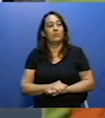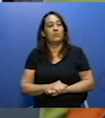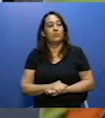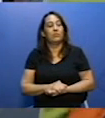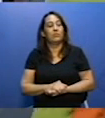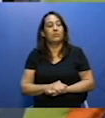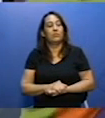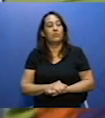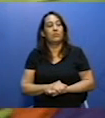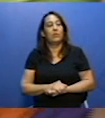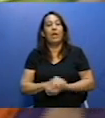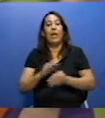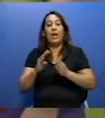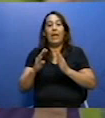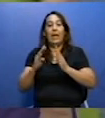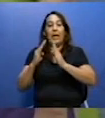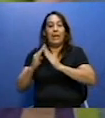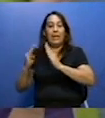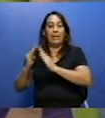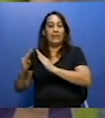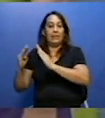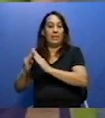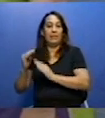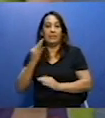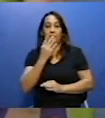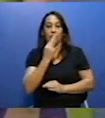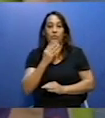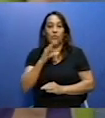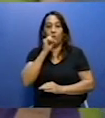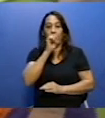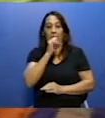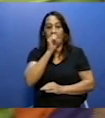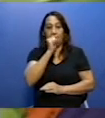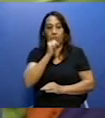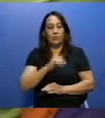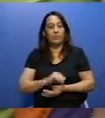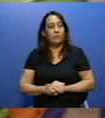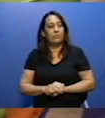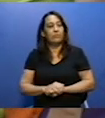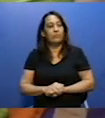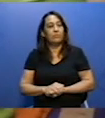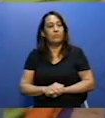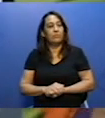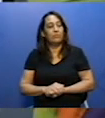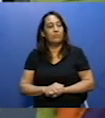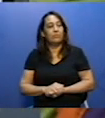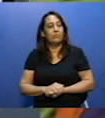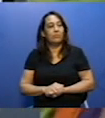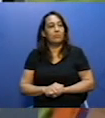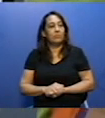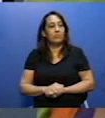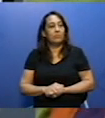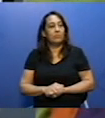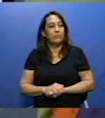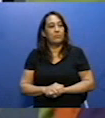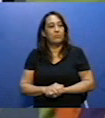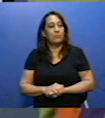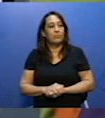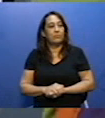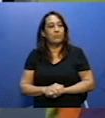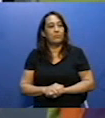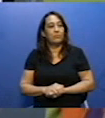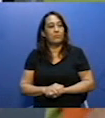As casas de laranja, ó. Casa aqui, casa aqui, casa aqui. Aqui também, ó.